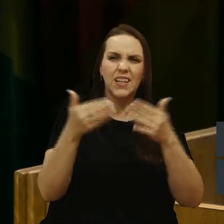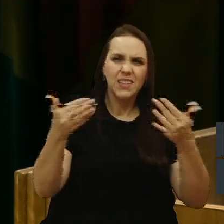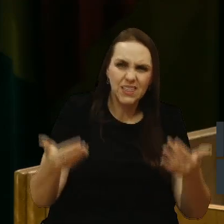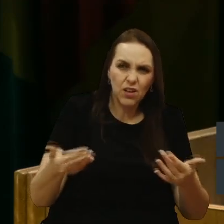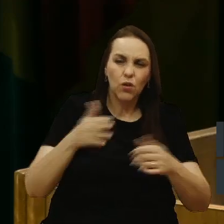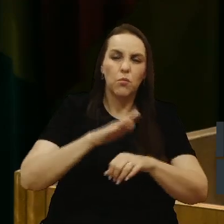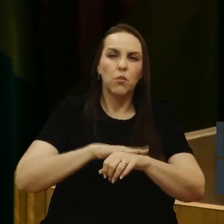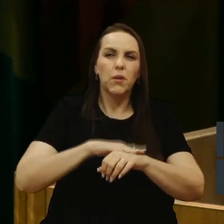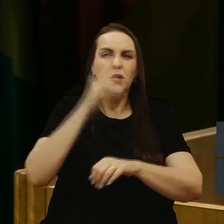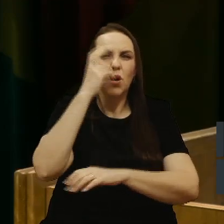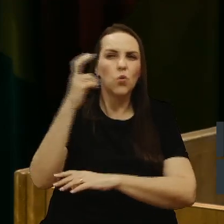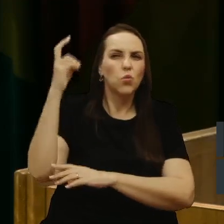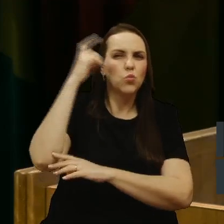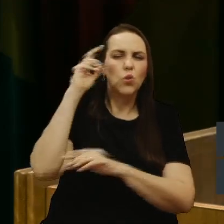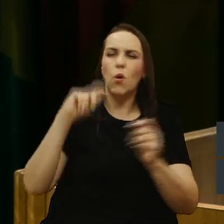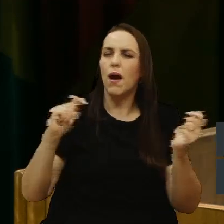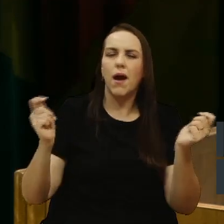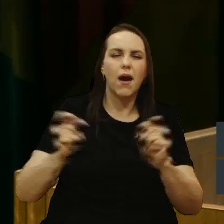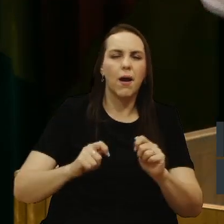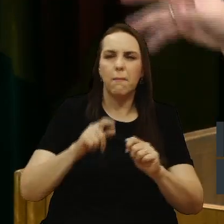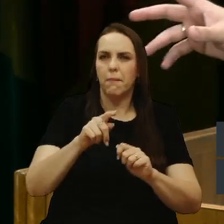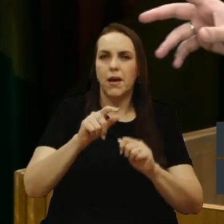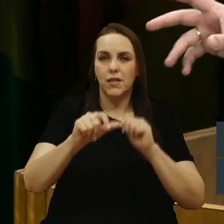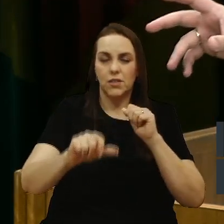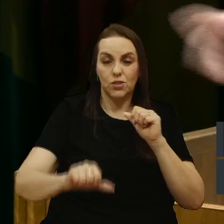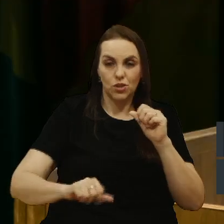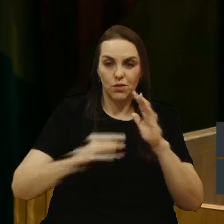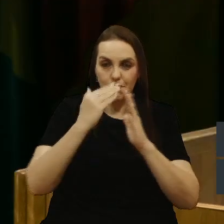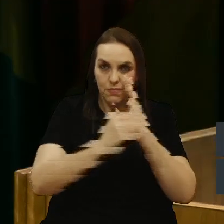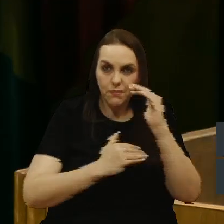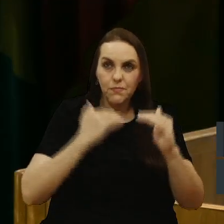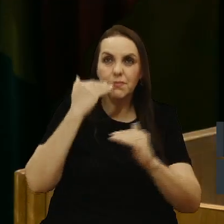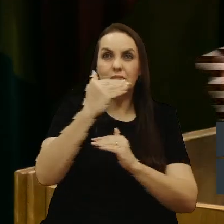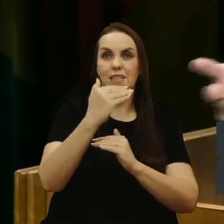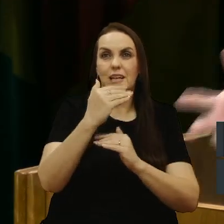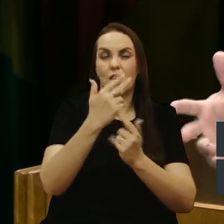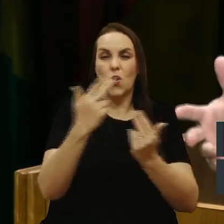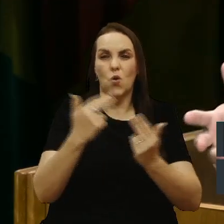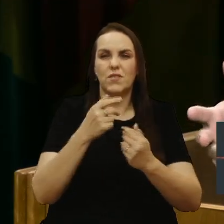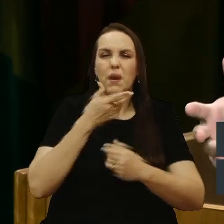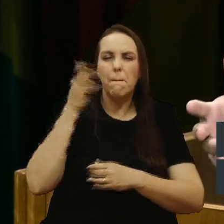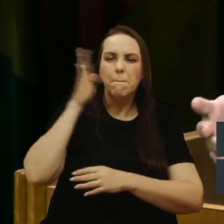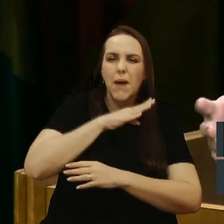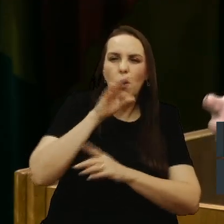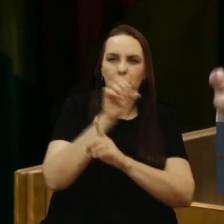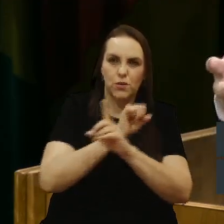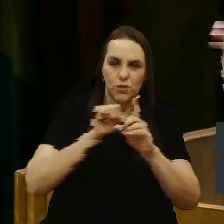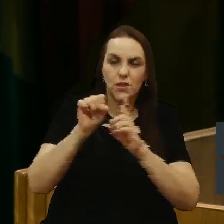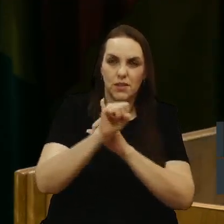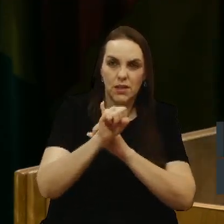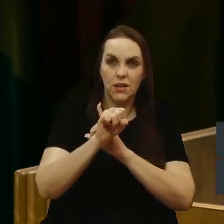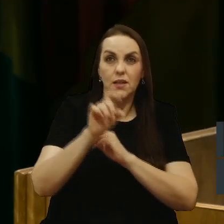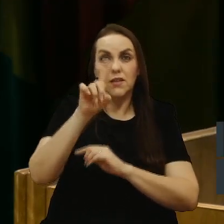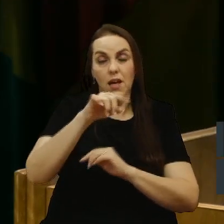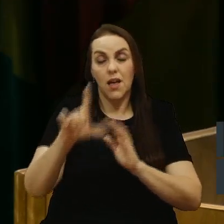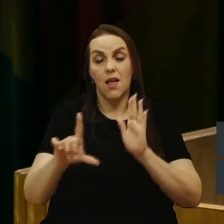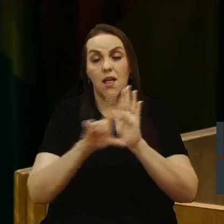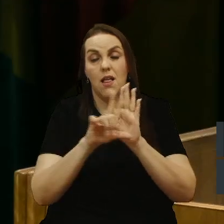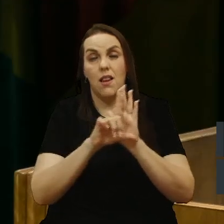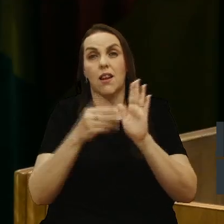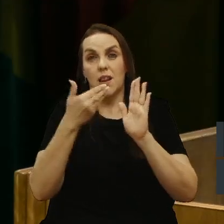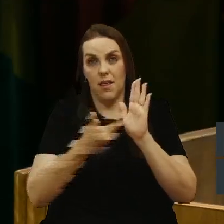cultura não é capaz de transpor algo que faz mal à sociedade, a